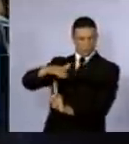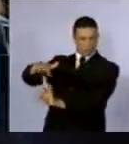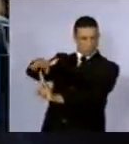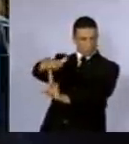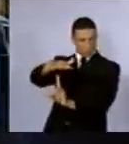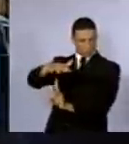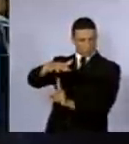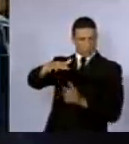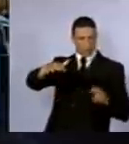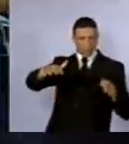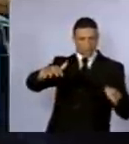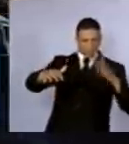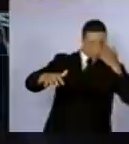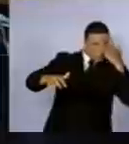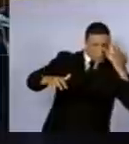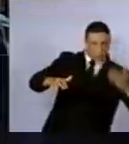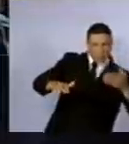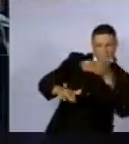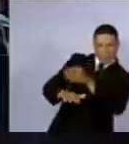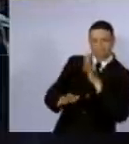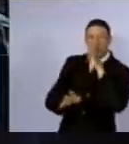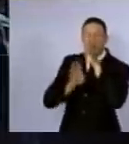mais ou menos, guarda uma correlação, né.